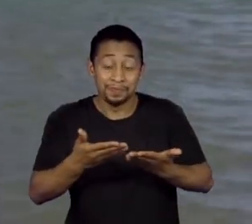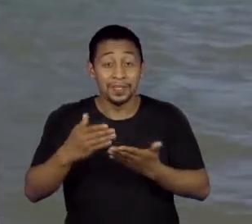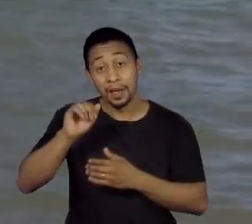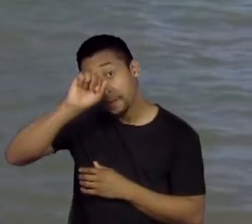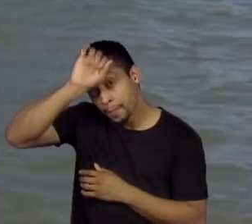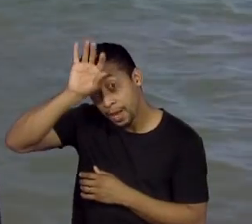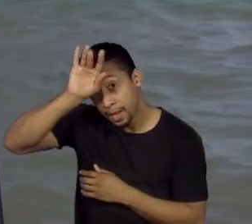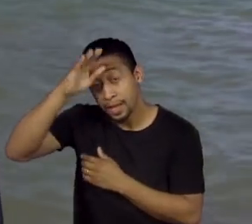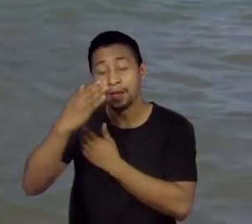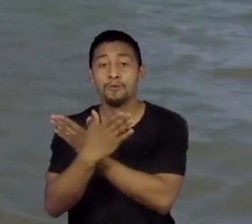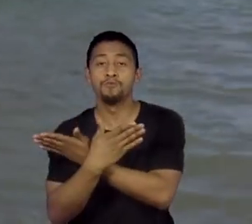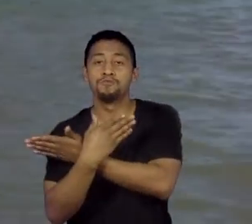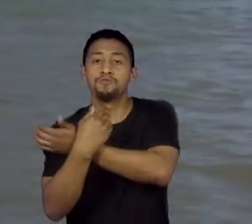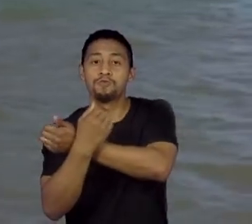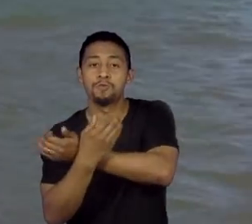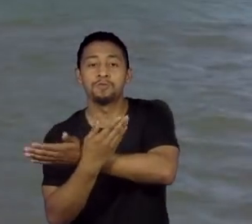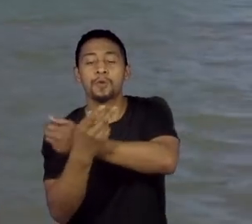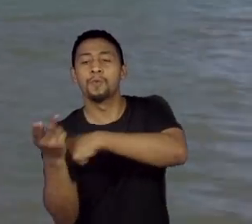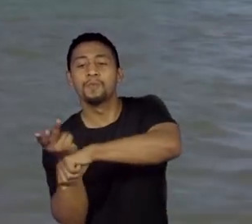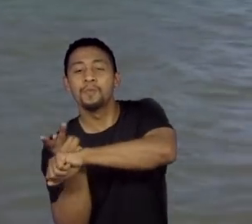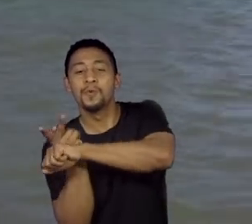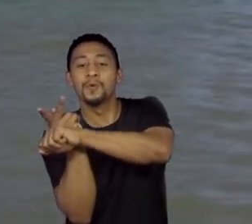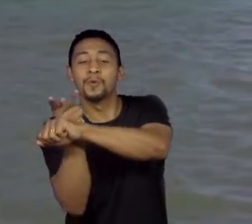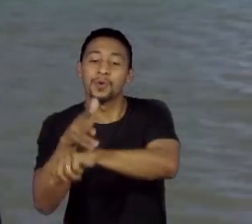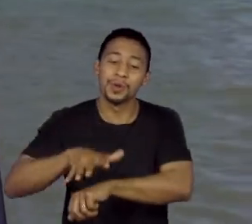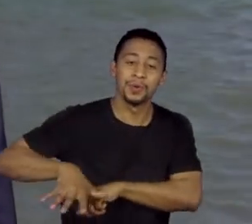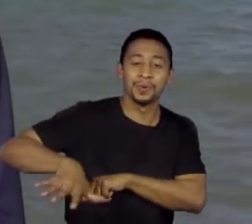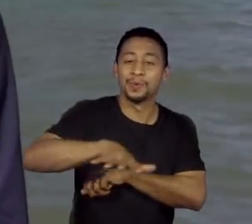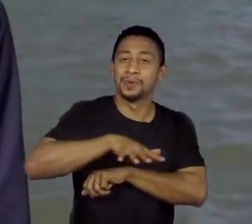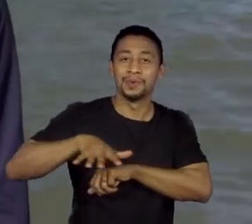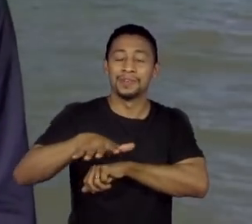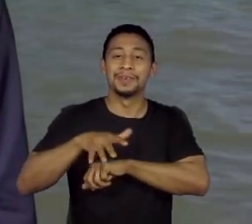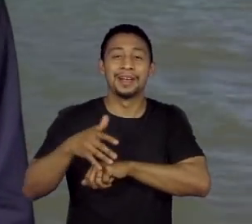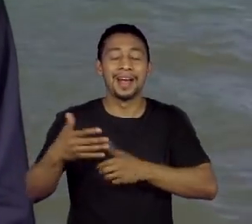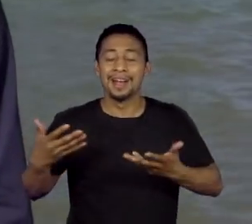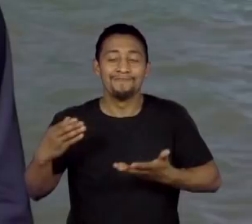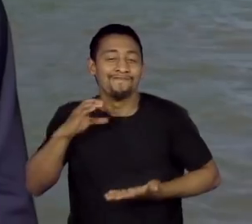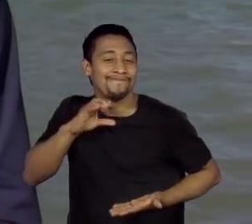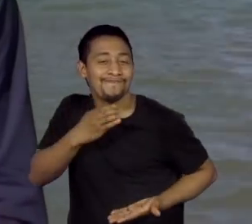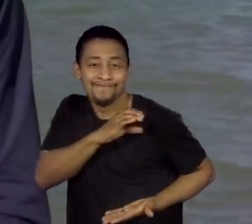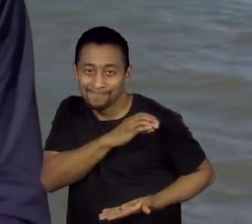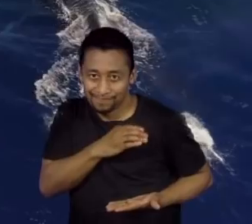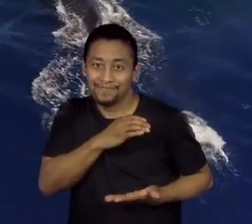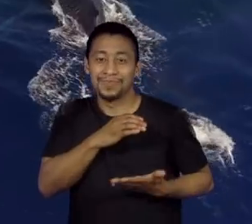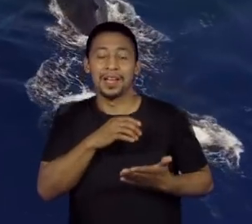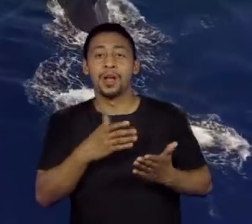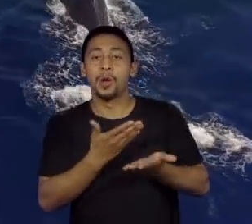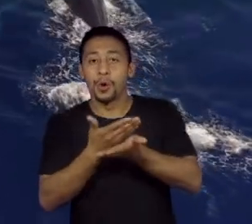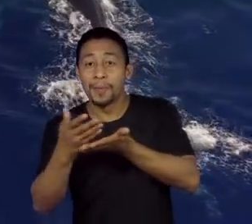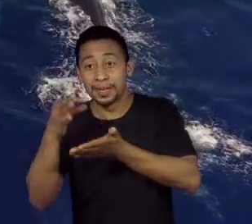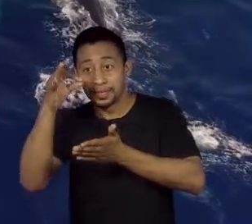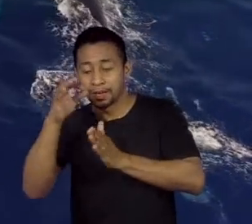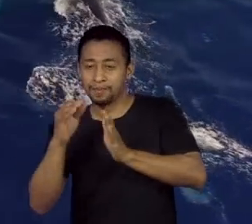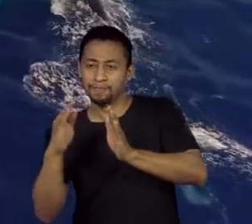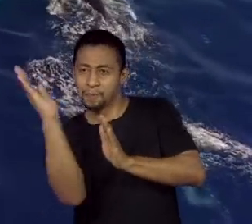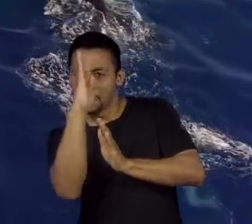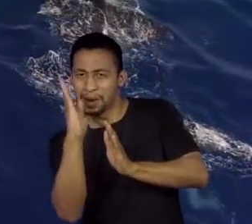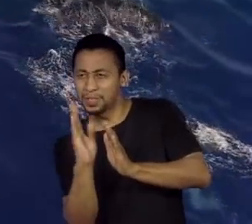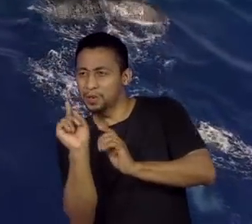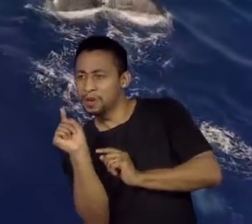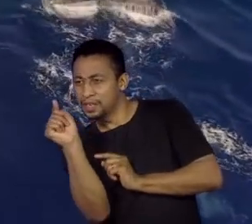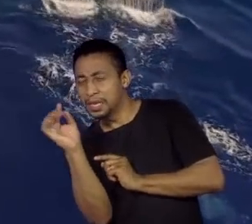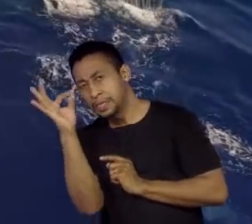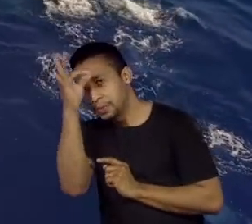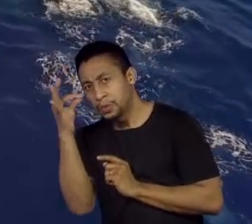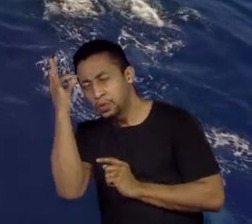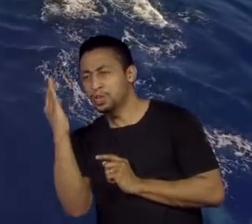ele começa no norte do Espírito Santo e vai até o sul da Bahia, então toda essa região são procuradas por essas baleias,